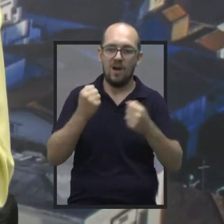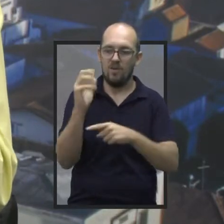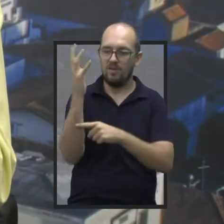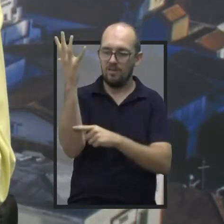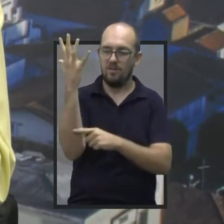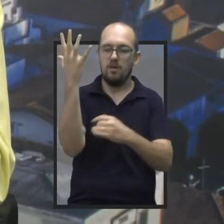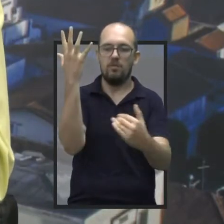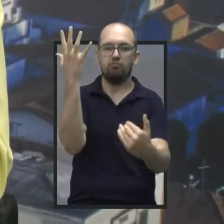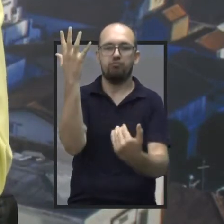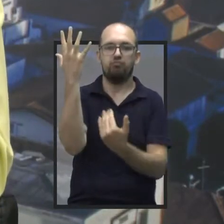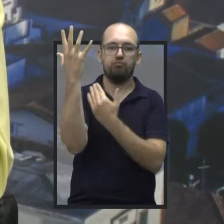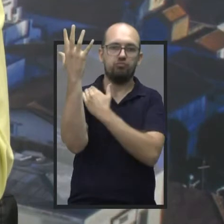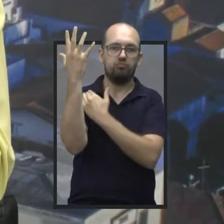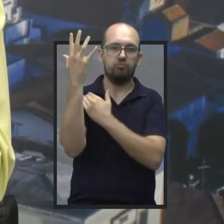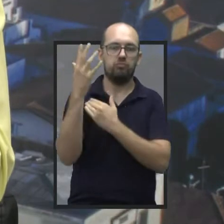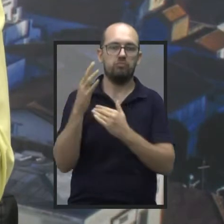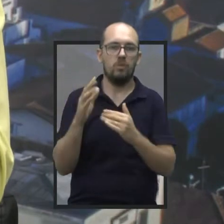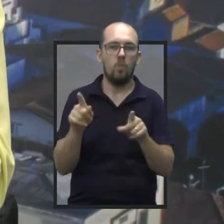acontece?